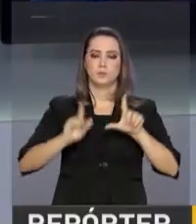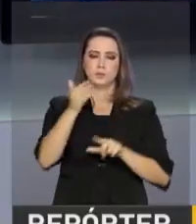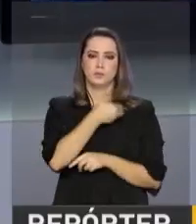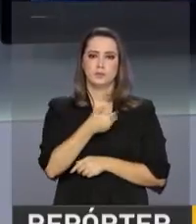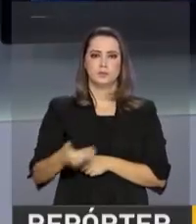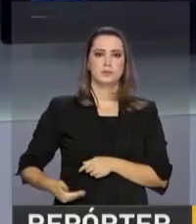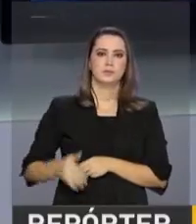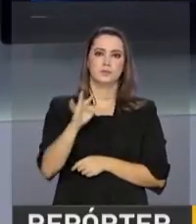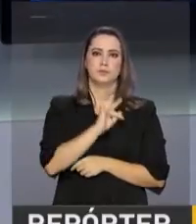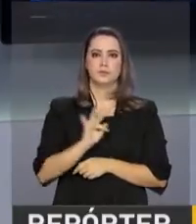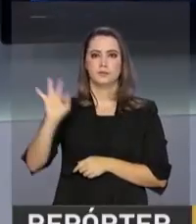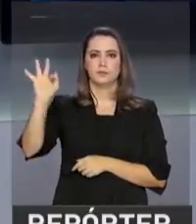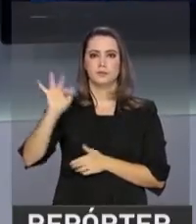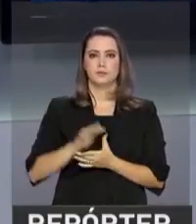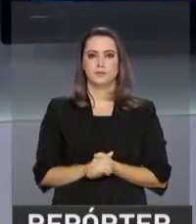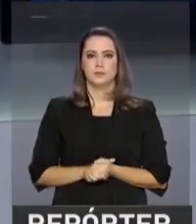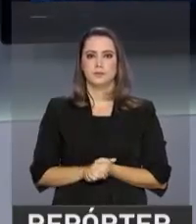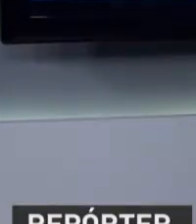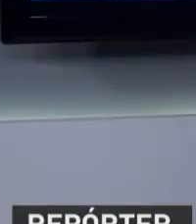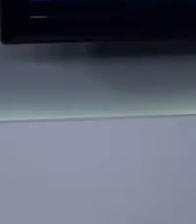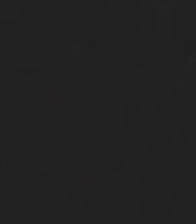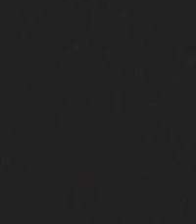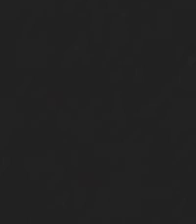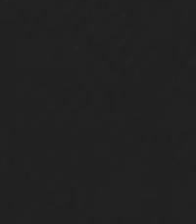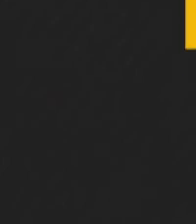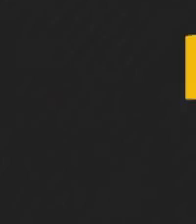na nbr a tv do governo federal